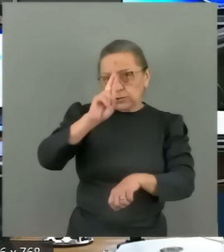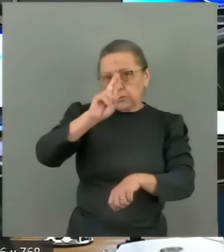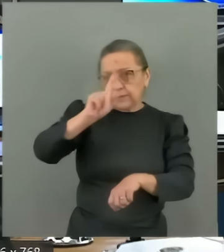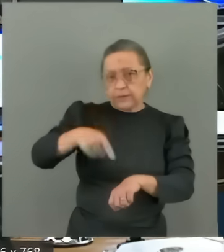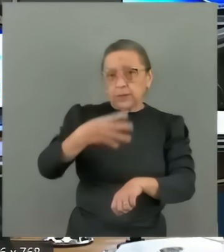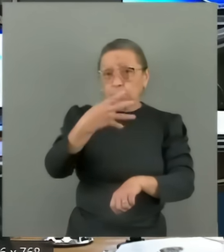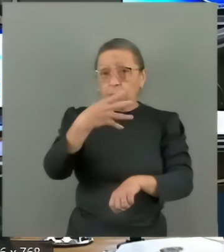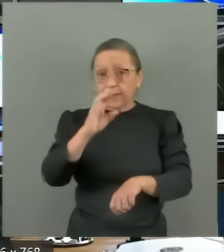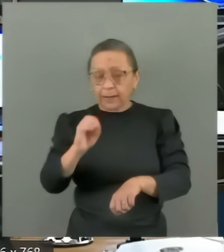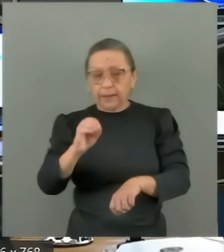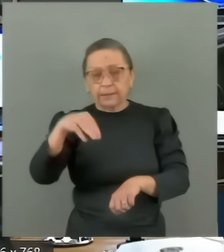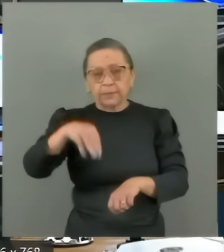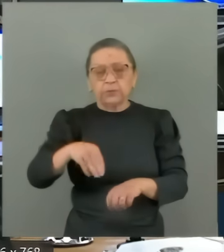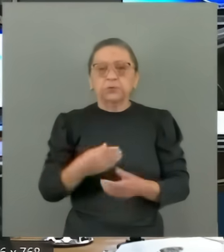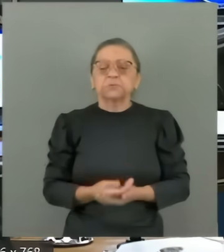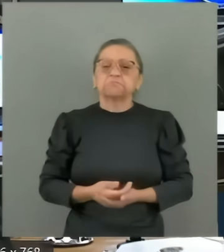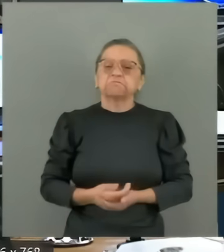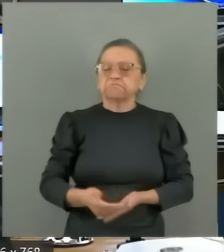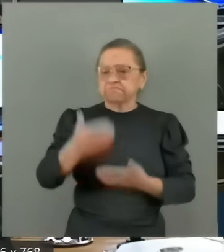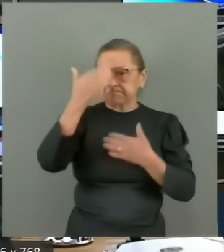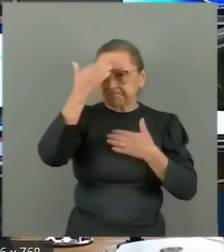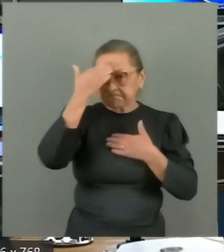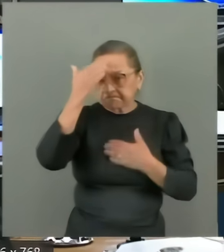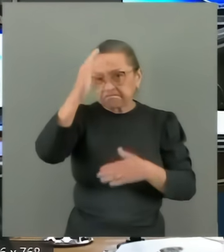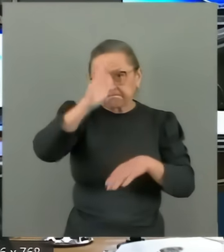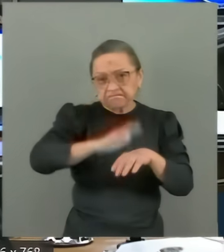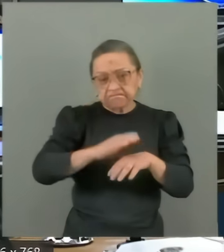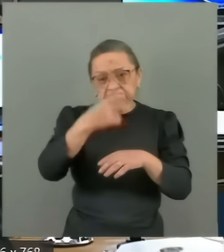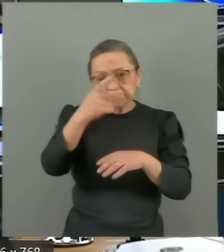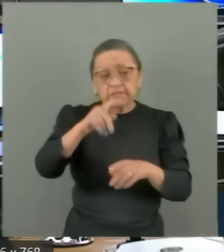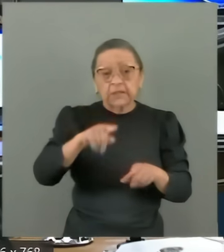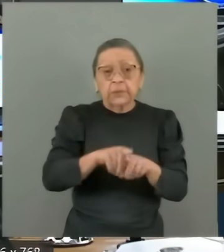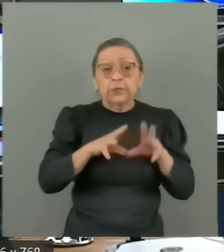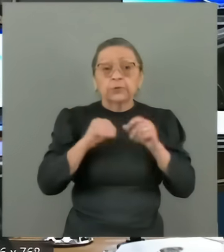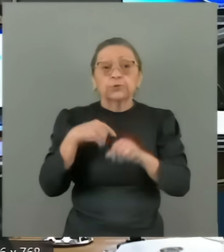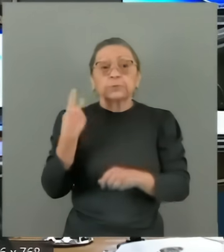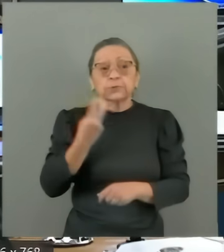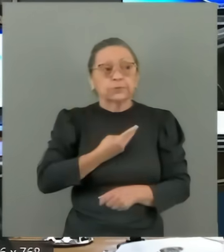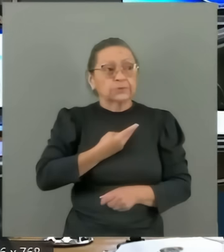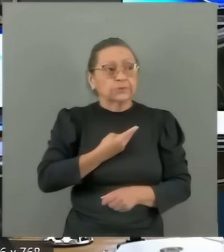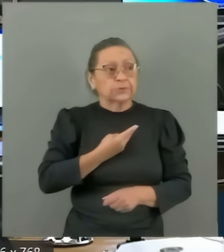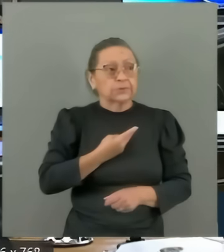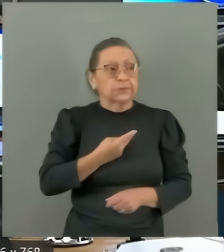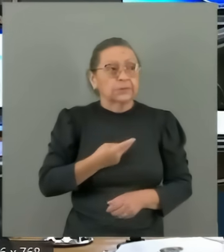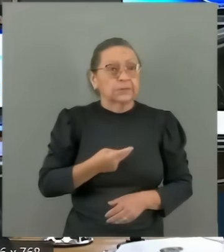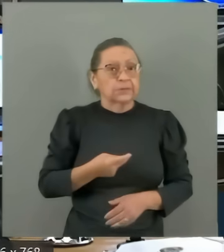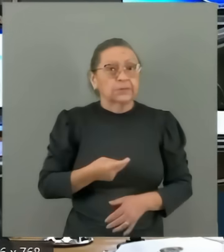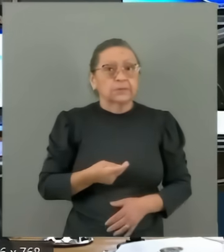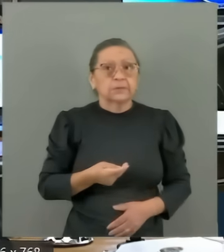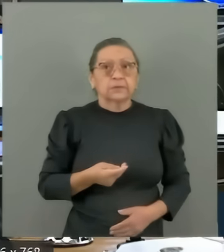00:40. Agradecer aí a Vossa Excelência e aos meus pares a paciência, saudar o nosso